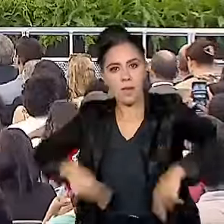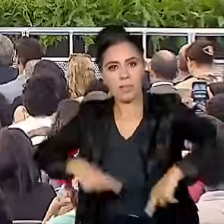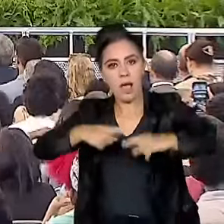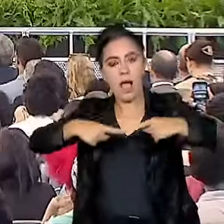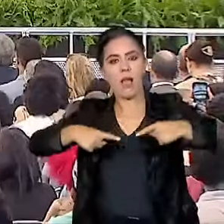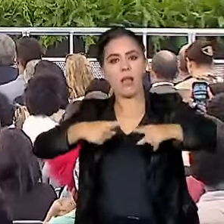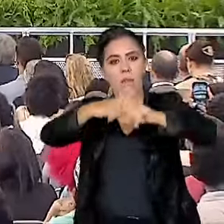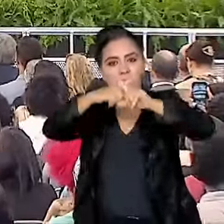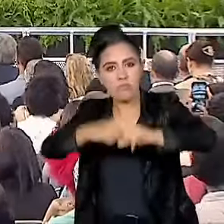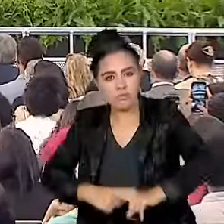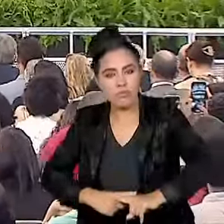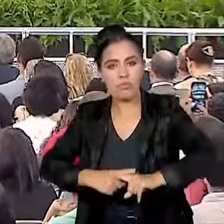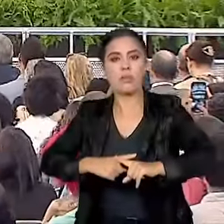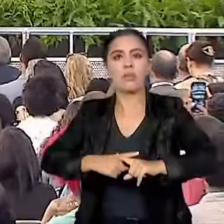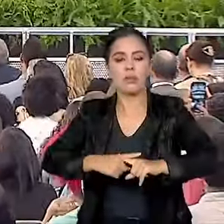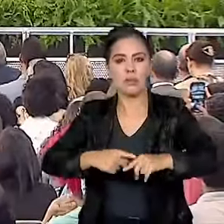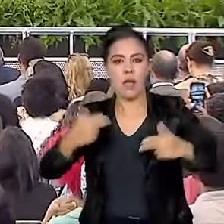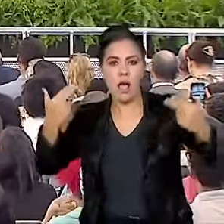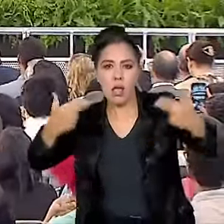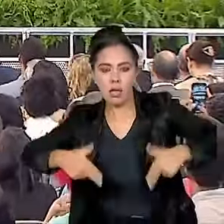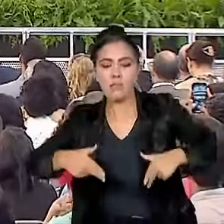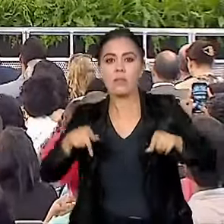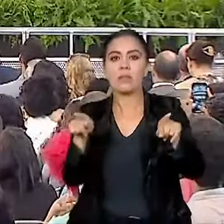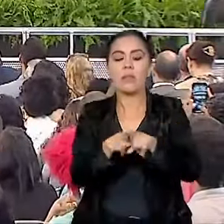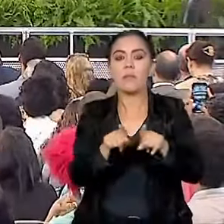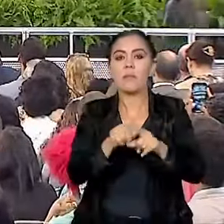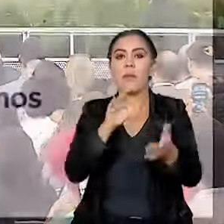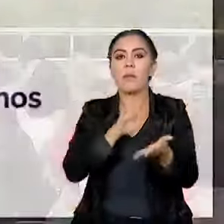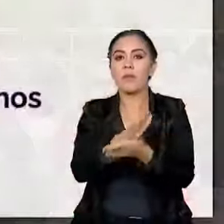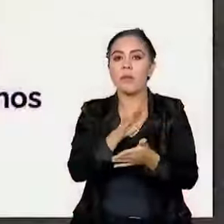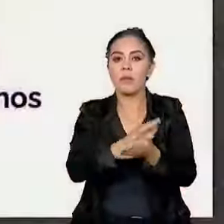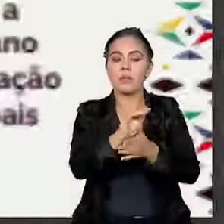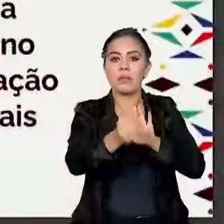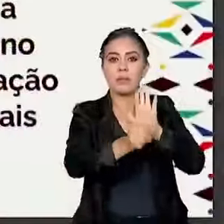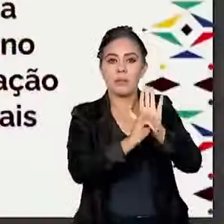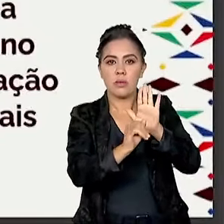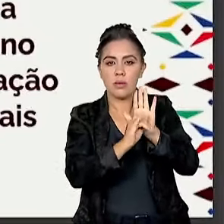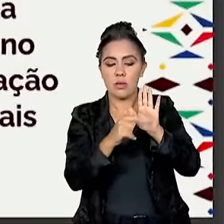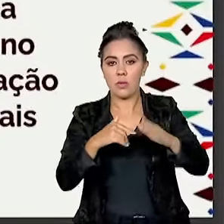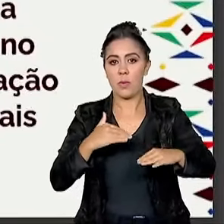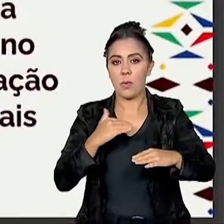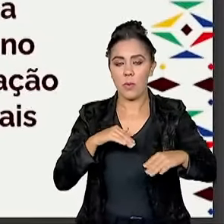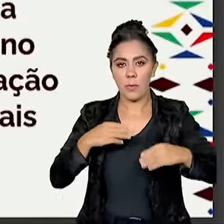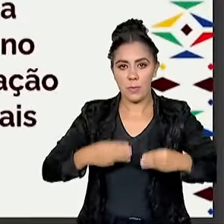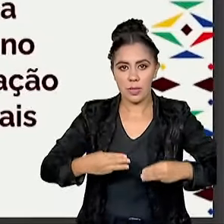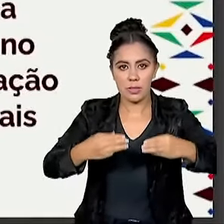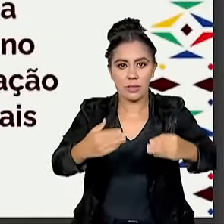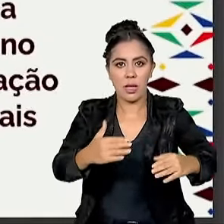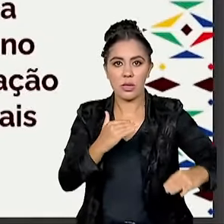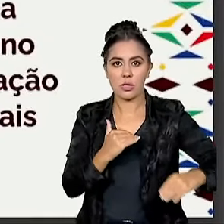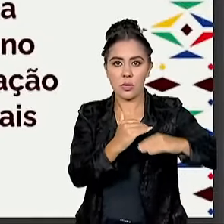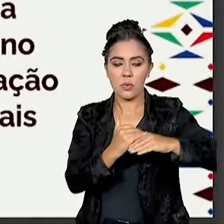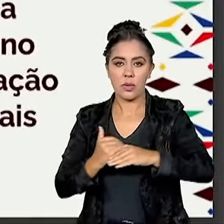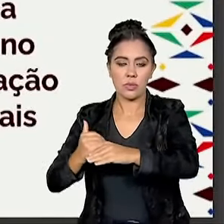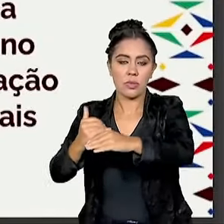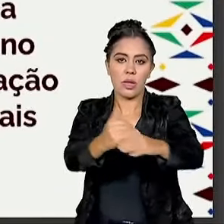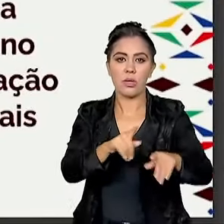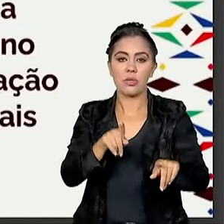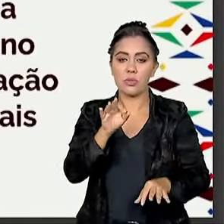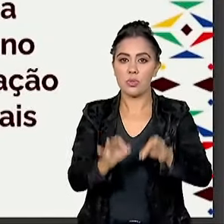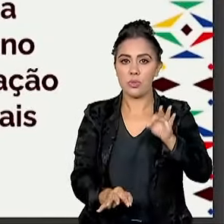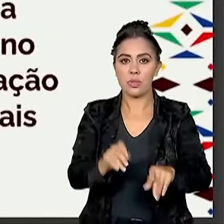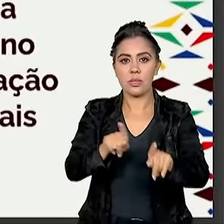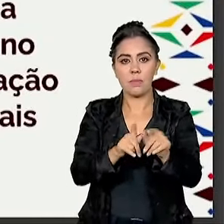e ainda publicação de edital do Ministério da Igualdade e do Ministério da Justiça e Segurança